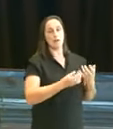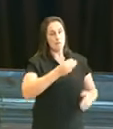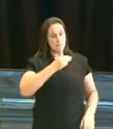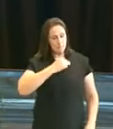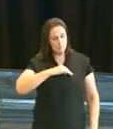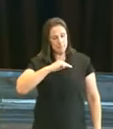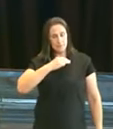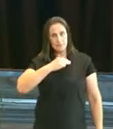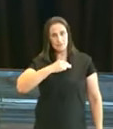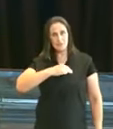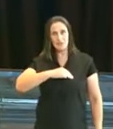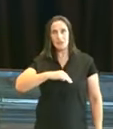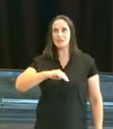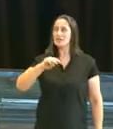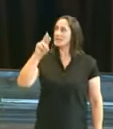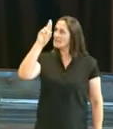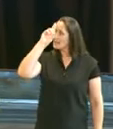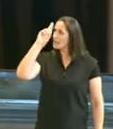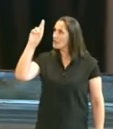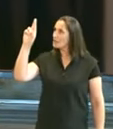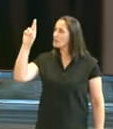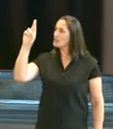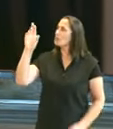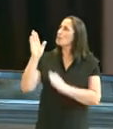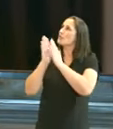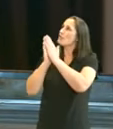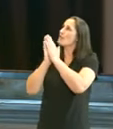Misericórdia é, Senhor, retém a tua mão.